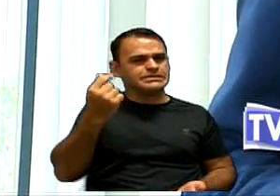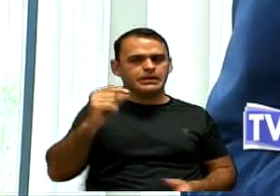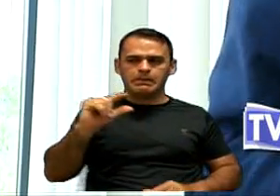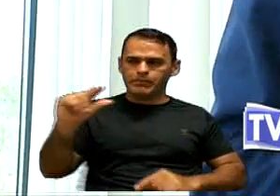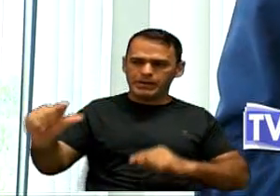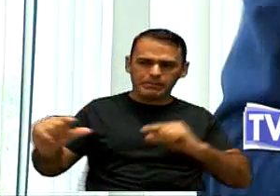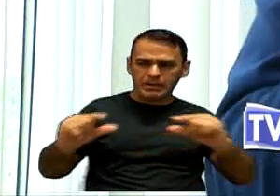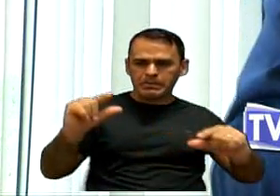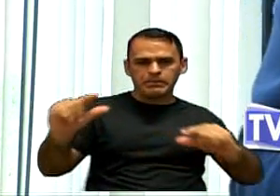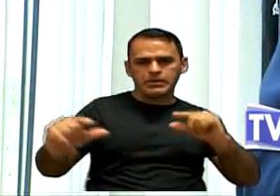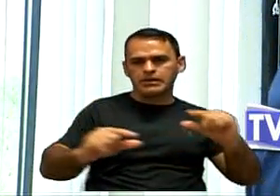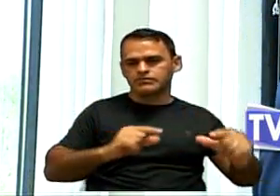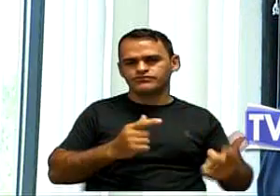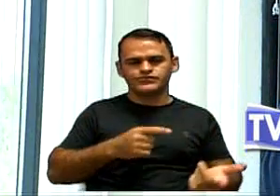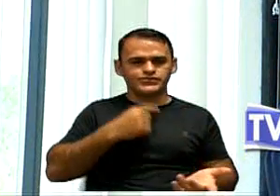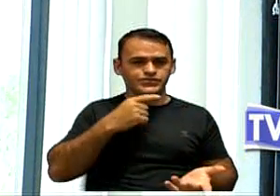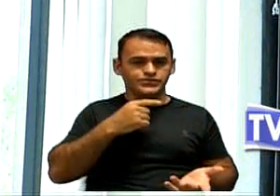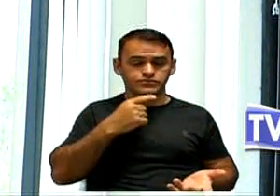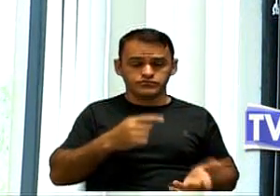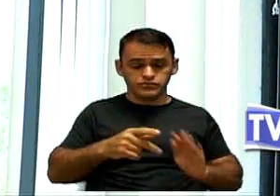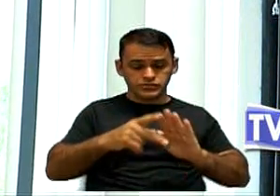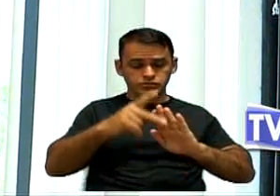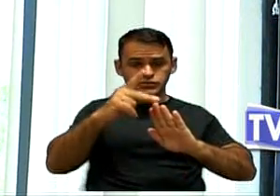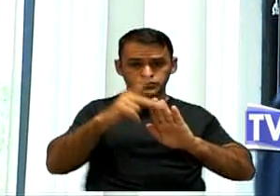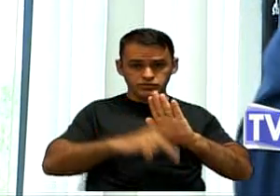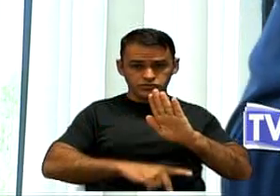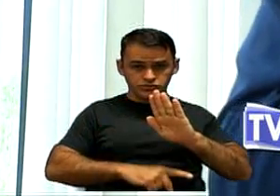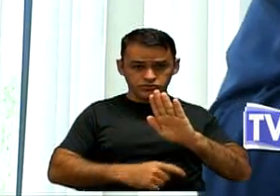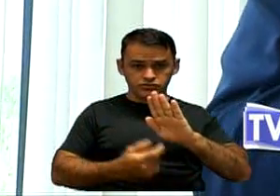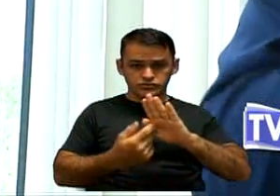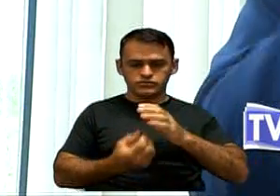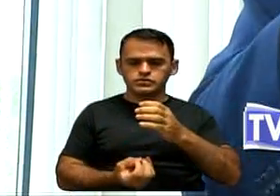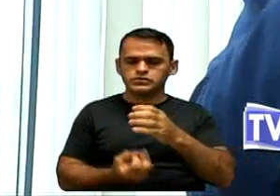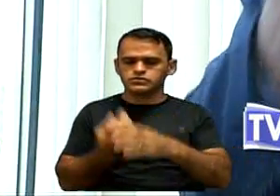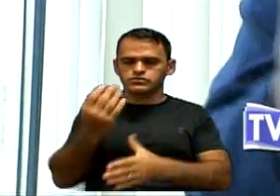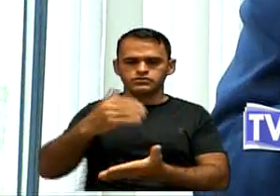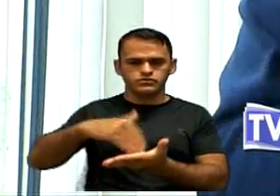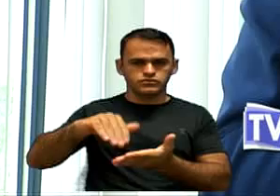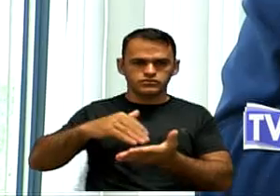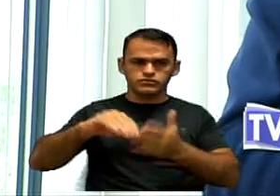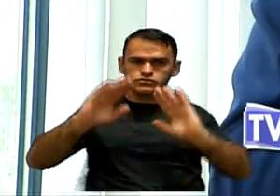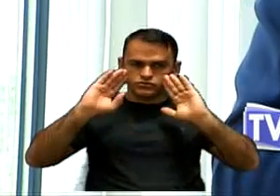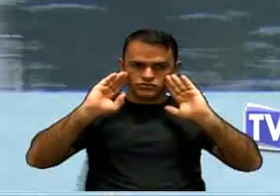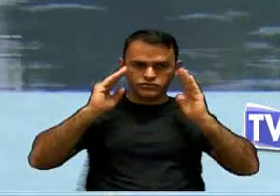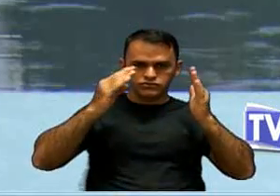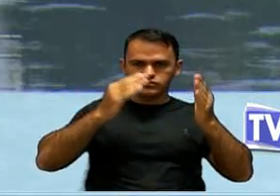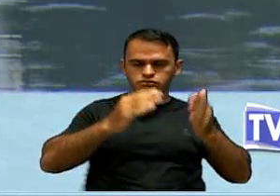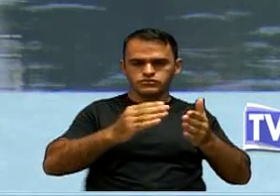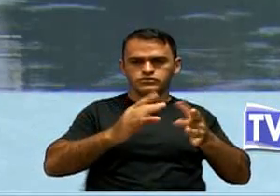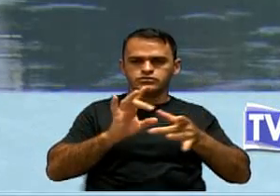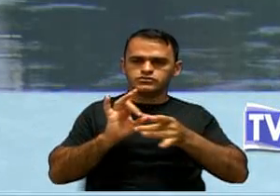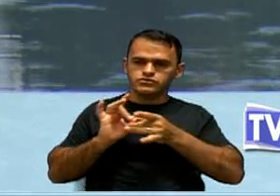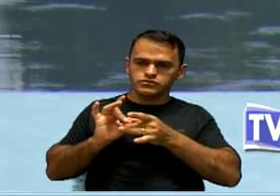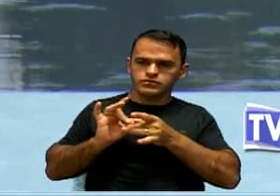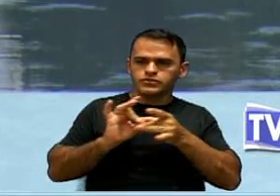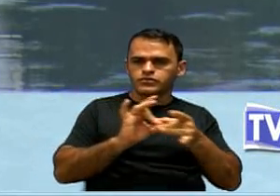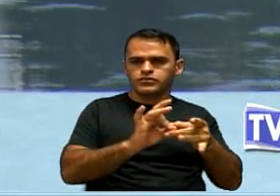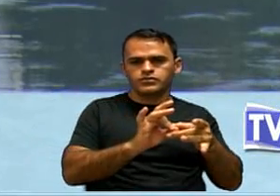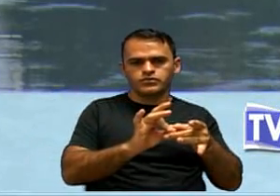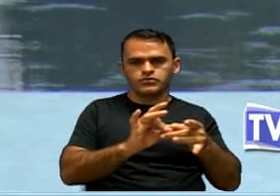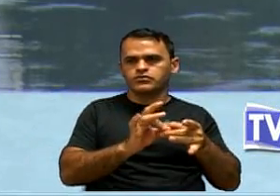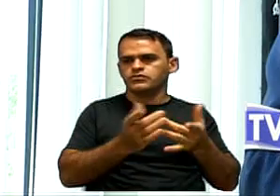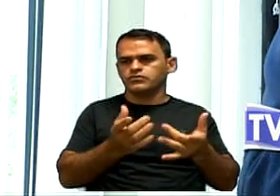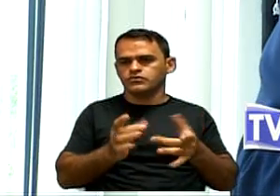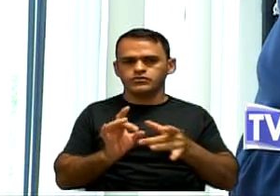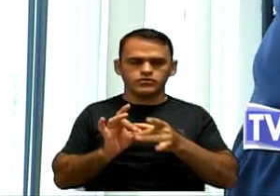investimento. E esse projeto da criação da secretaria, segundo hoje até vinculado nos veículos